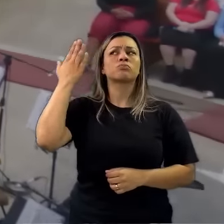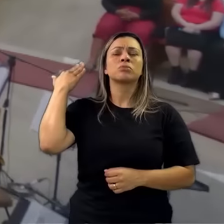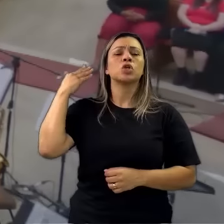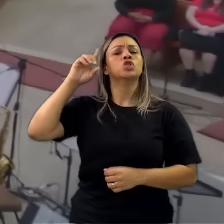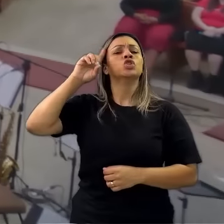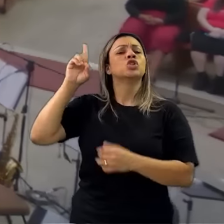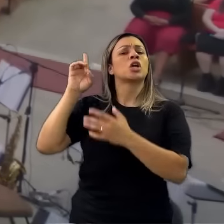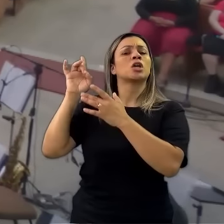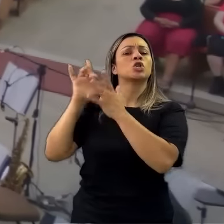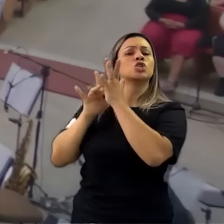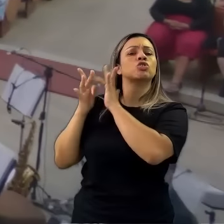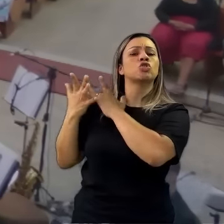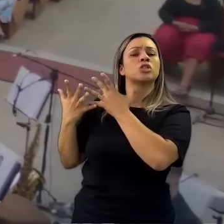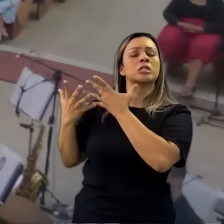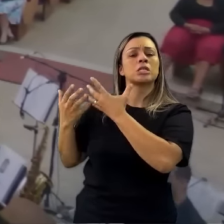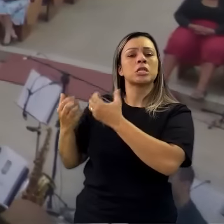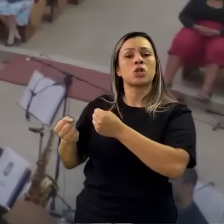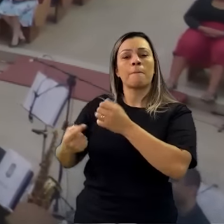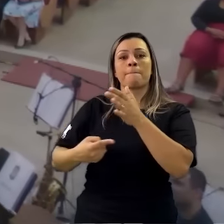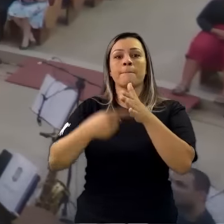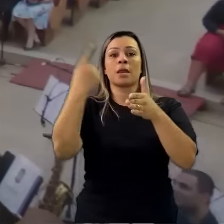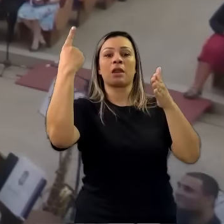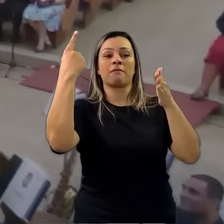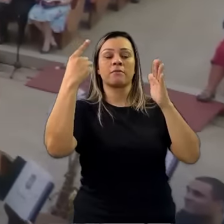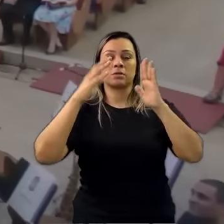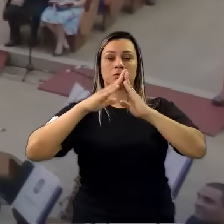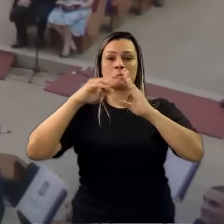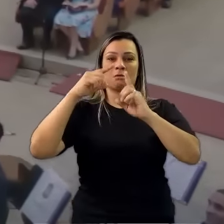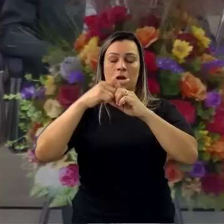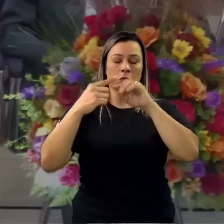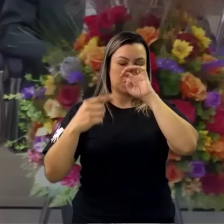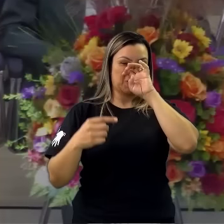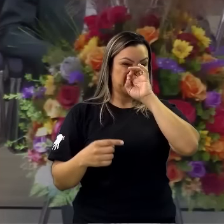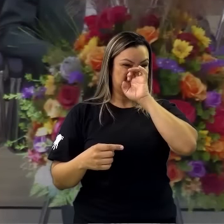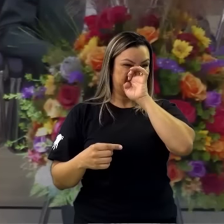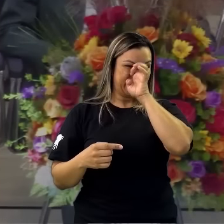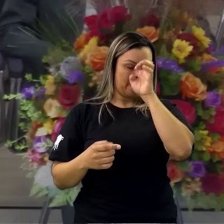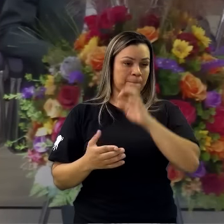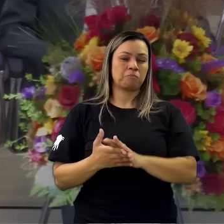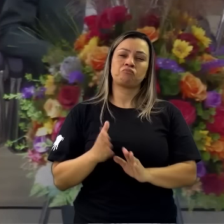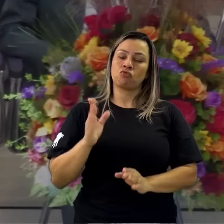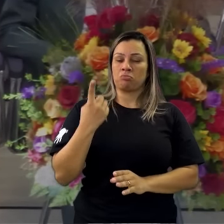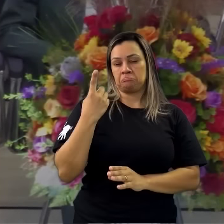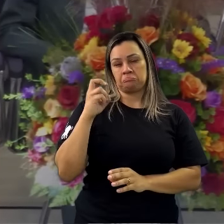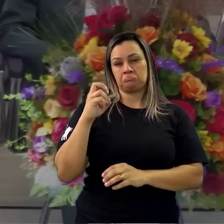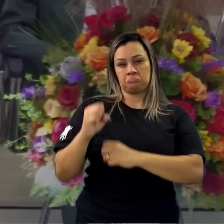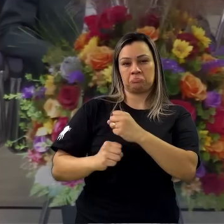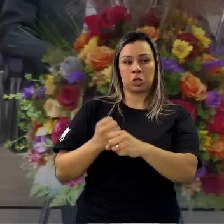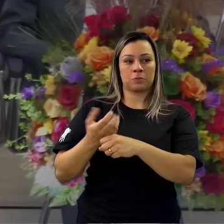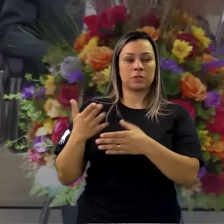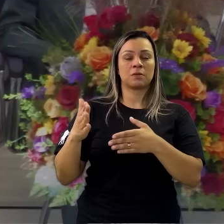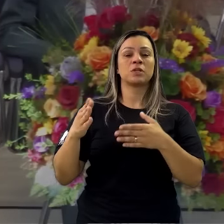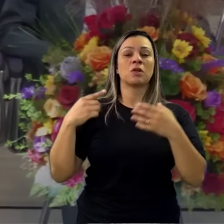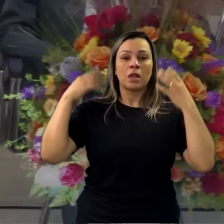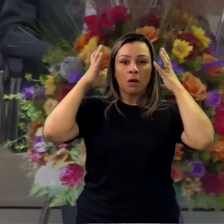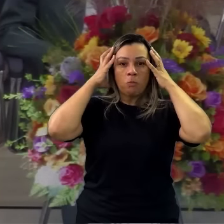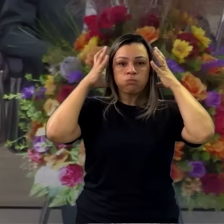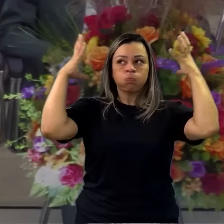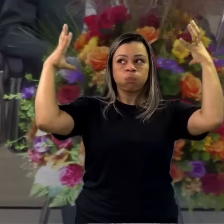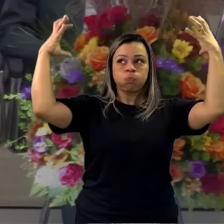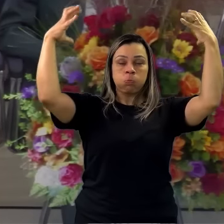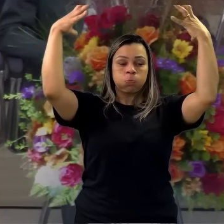foi o primeiro dia que ele entrou na igreja até hoje fazem 15 anos 15 anos Ele entrou com o cabelo desse tamanho com